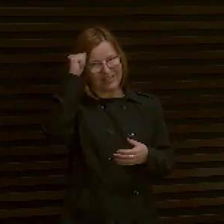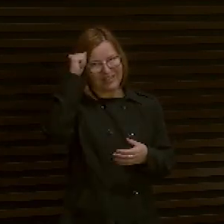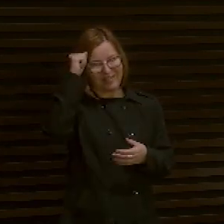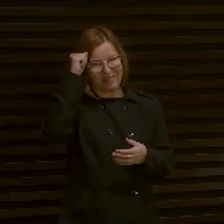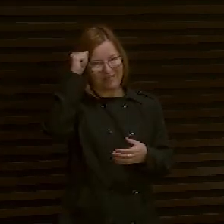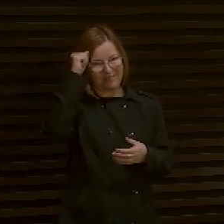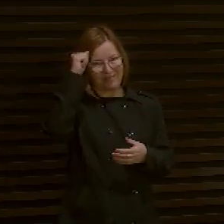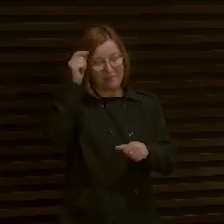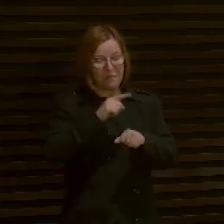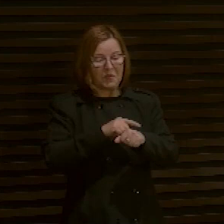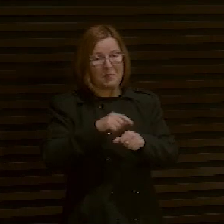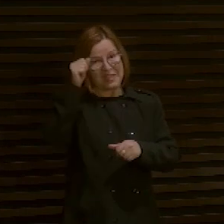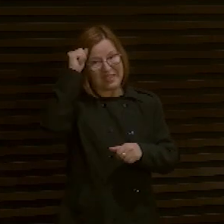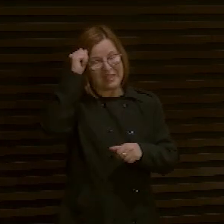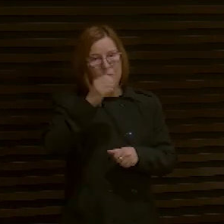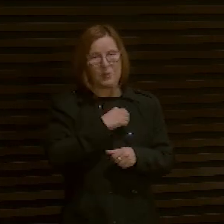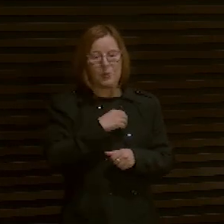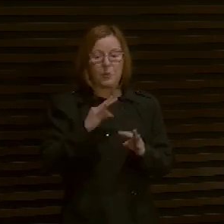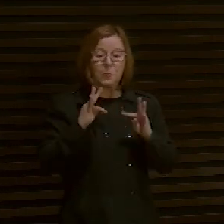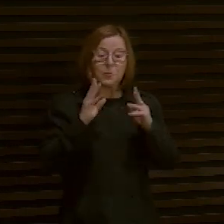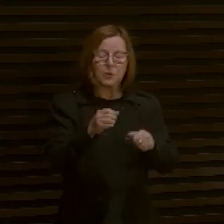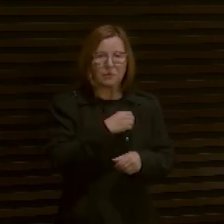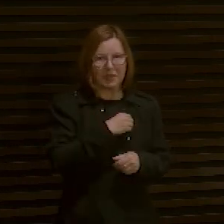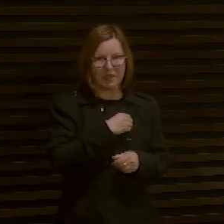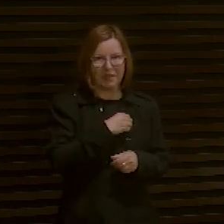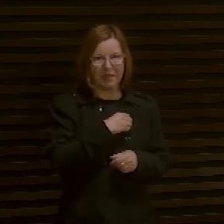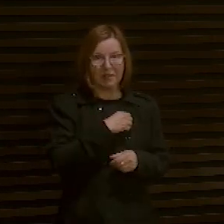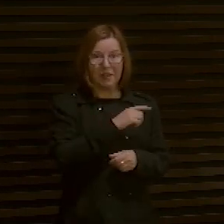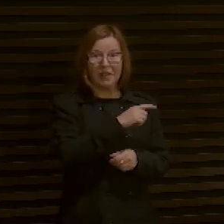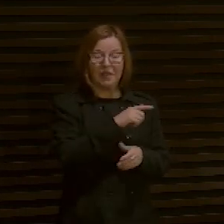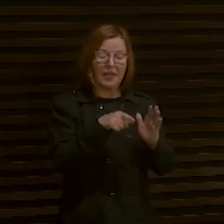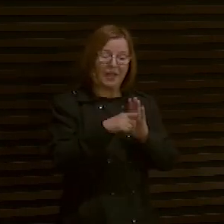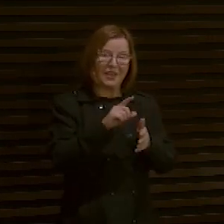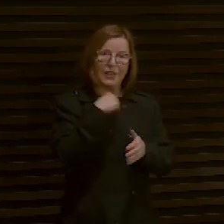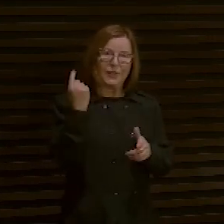pecaram. E nós tínhamos uma dívida eterna com o nosso Deus.